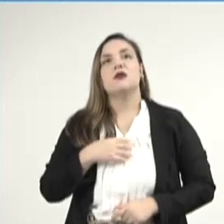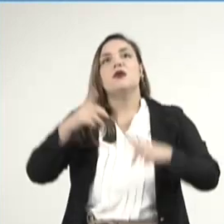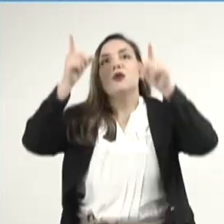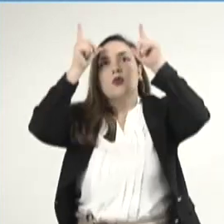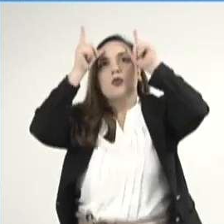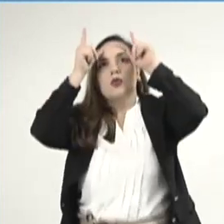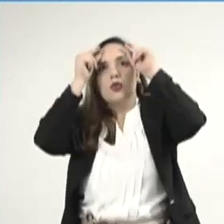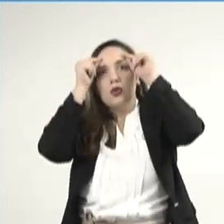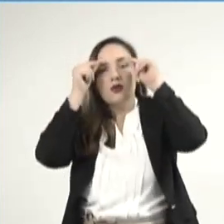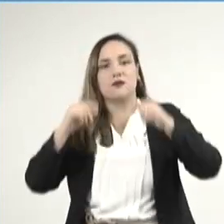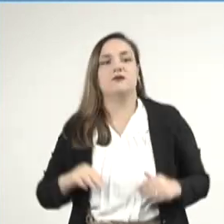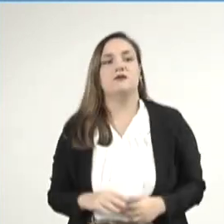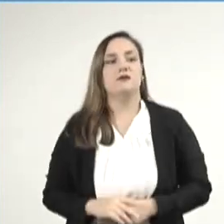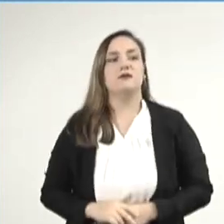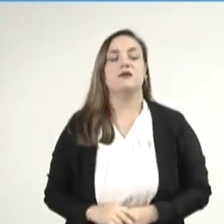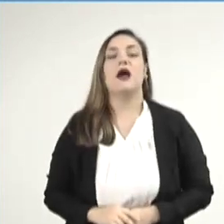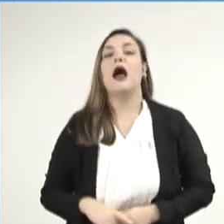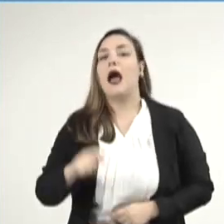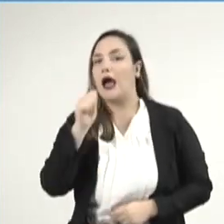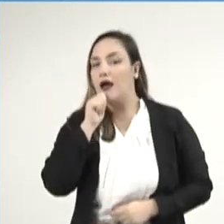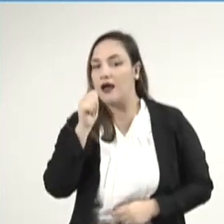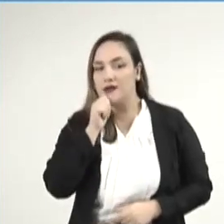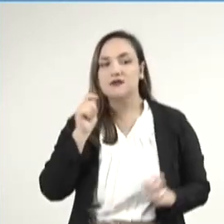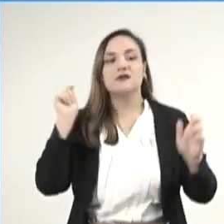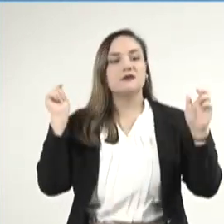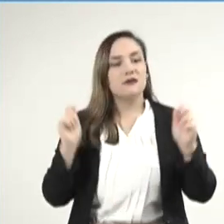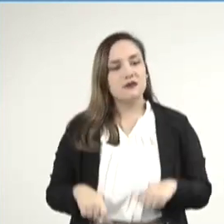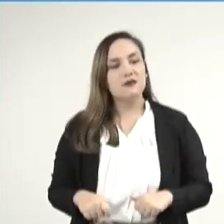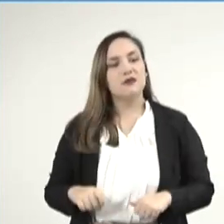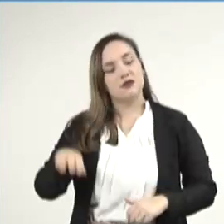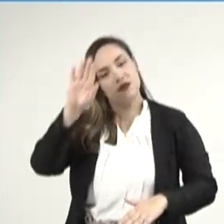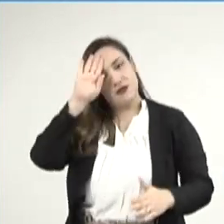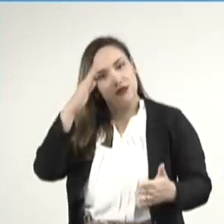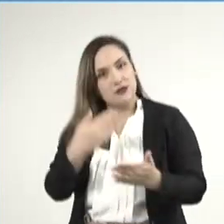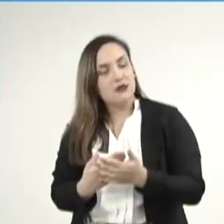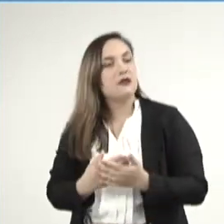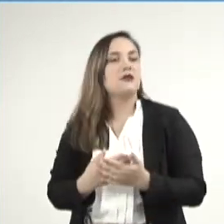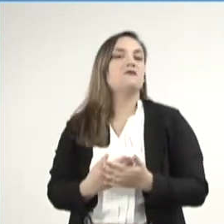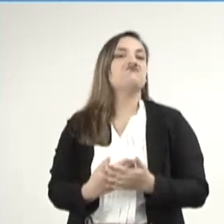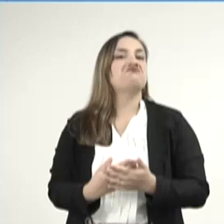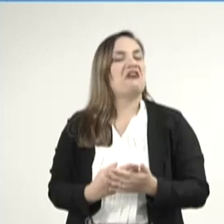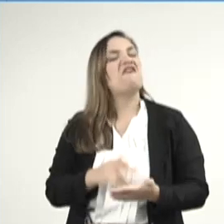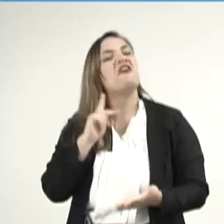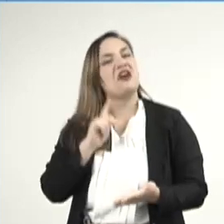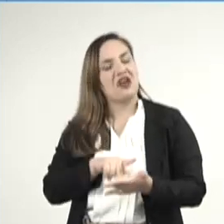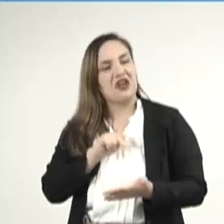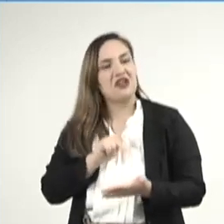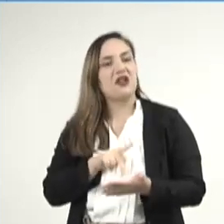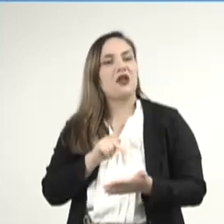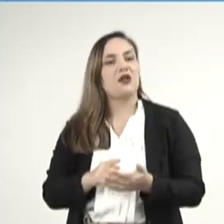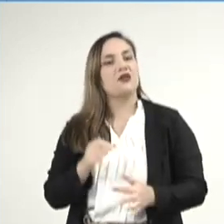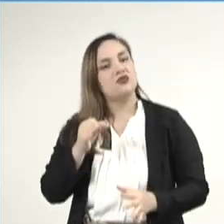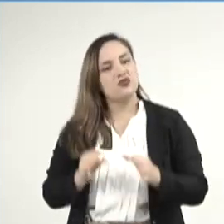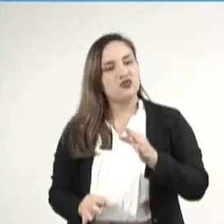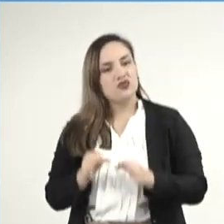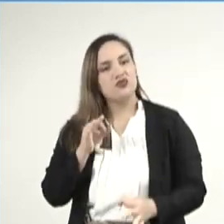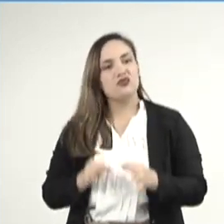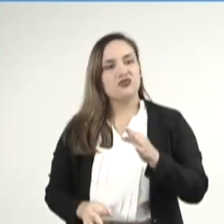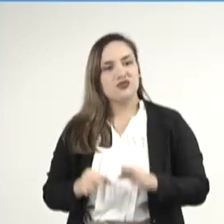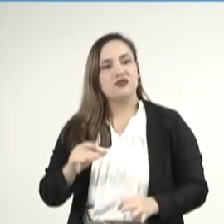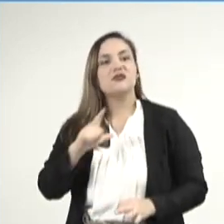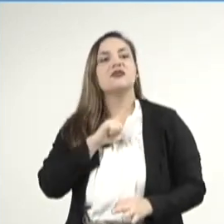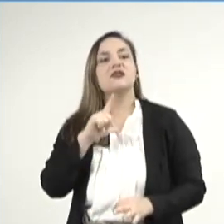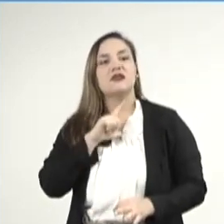que ainda é possível a gente acreditar e apostar que a justiça seja